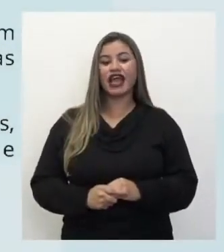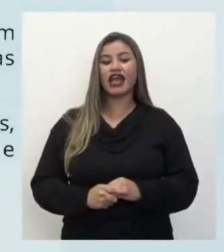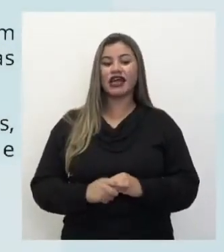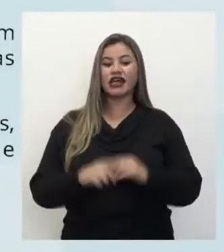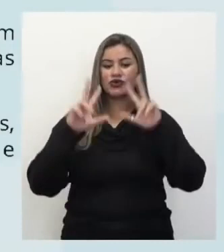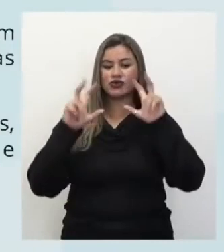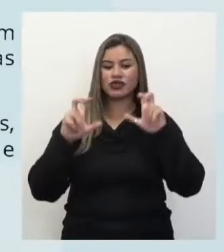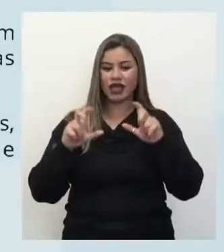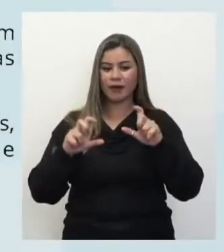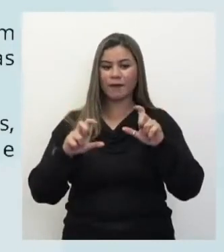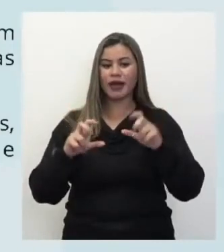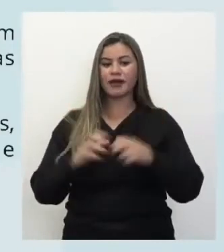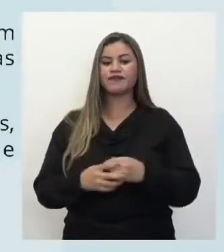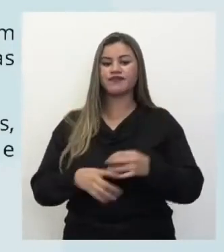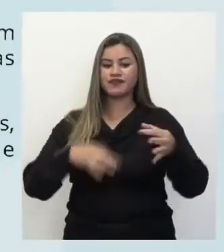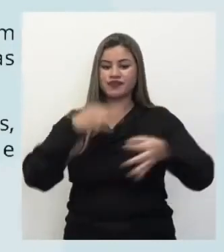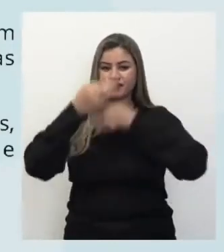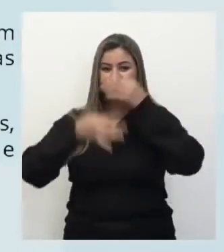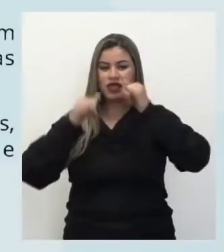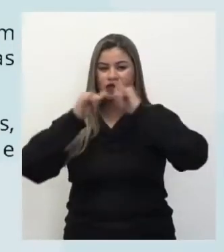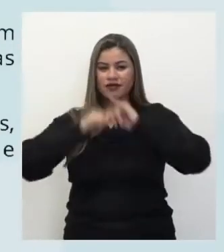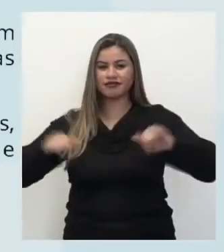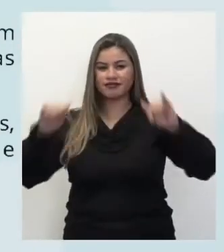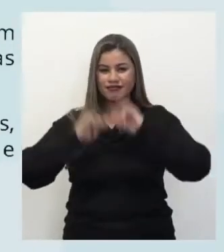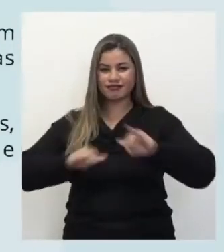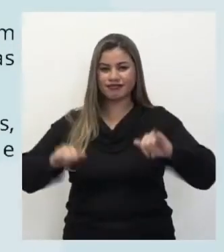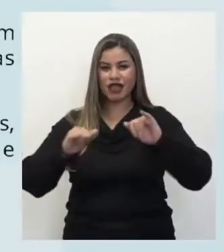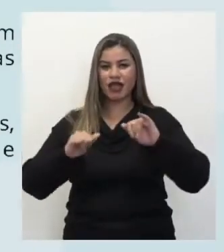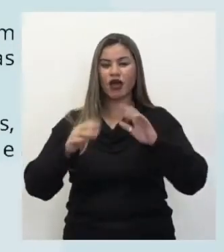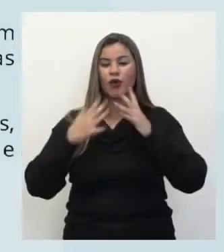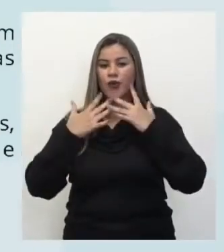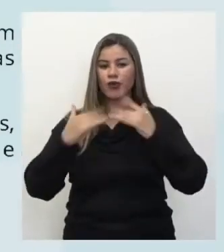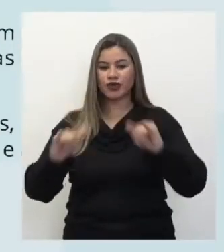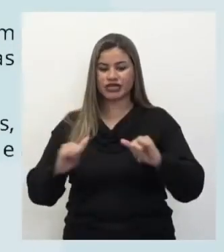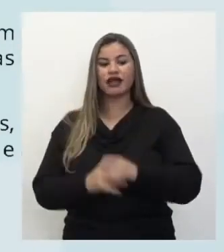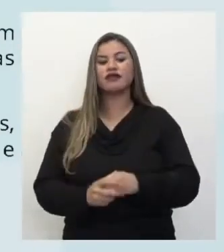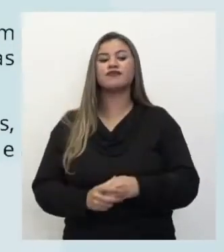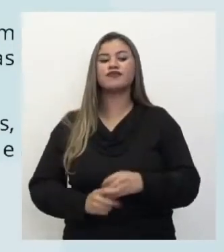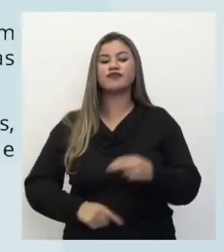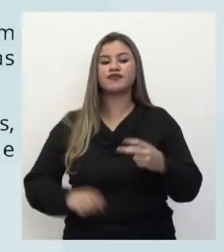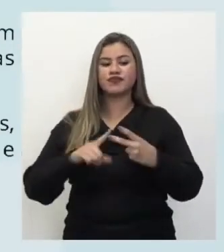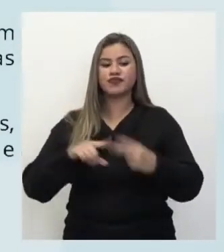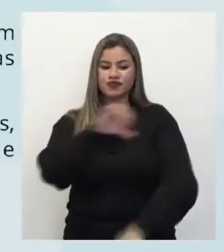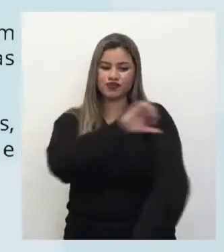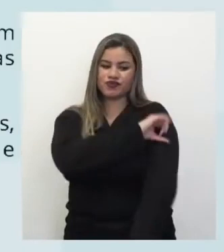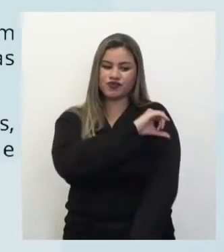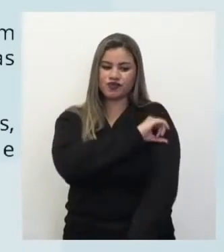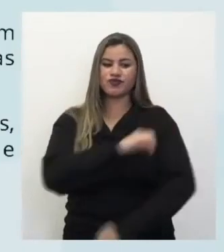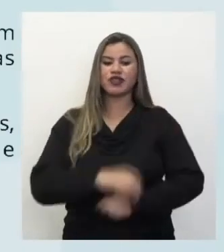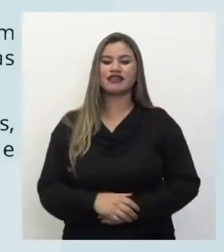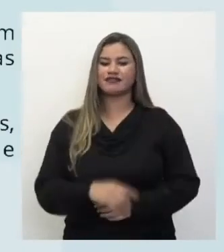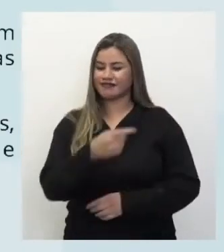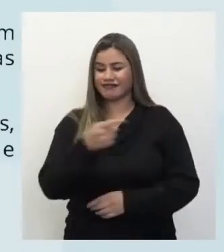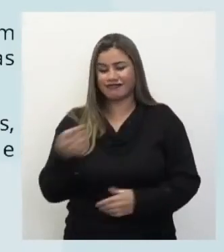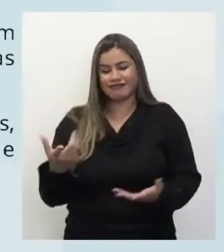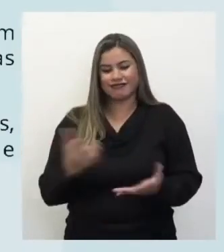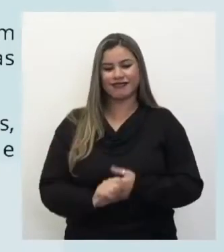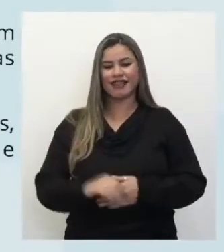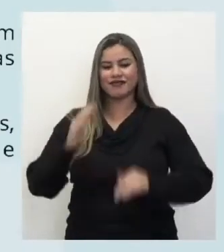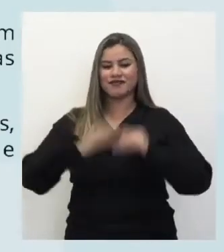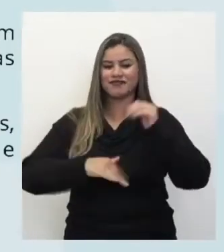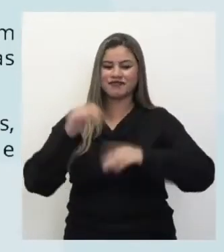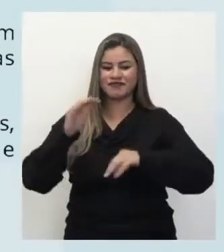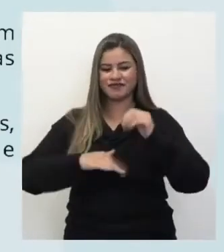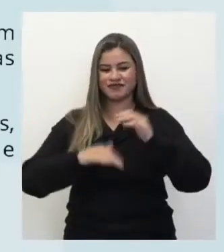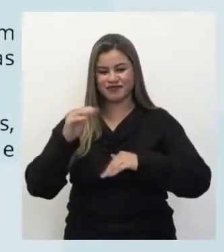a argumentação nas campanhas publicitárias. Etapa do ano, etapa de ensino, nono ano, são vocês. É isso, né? Habilidades